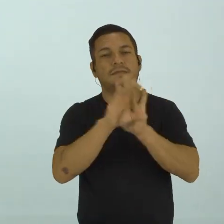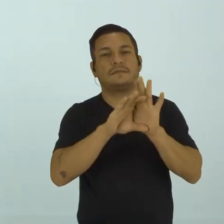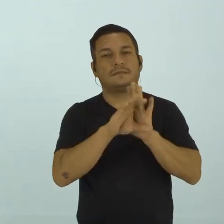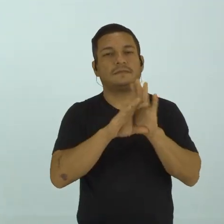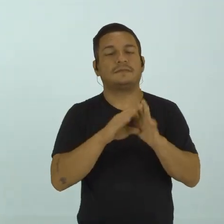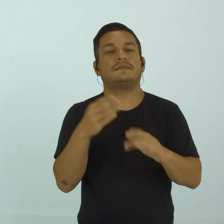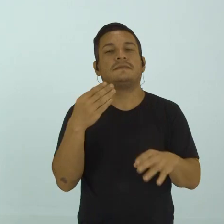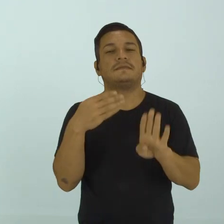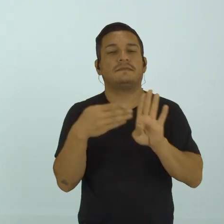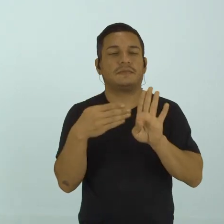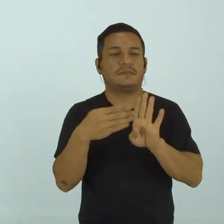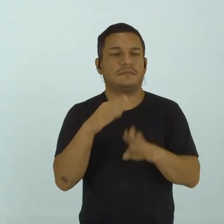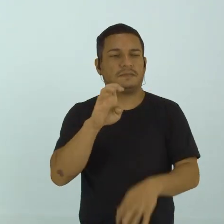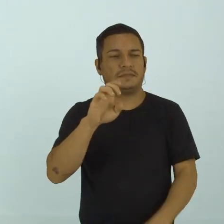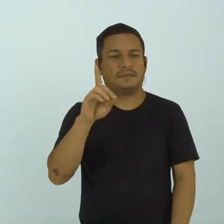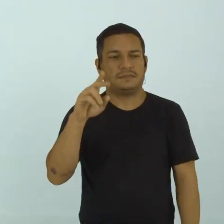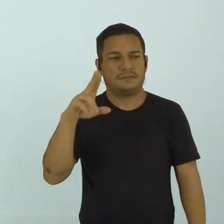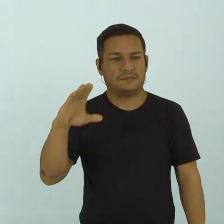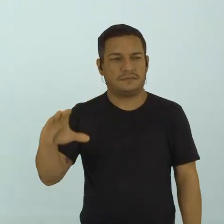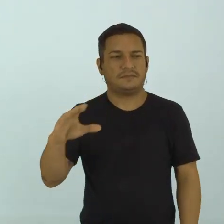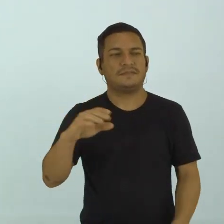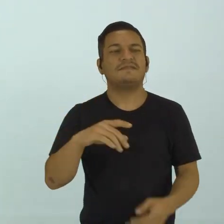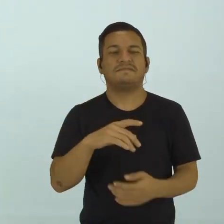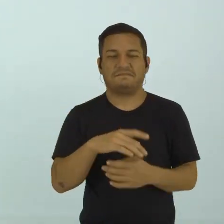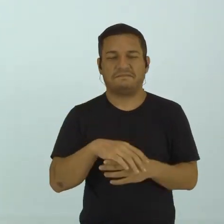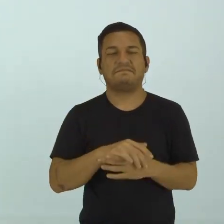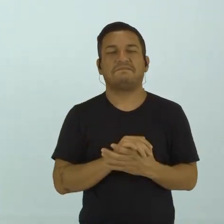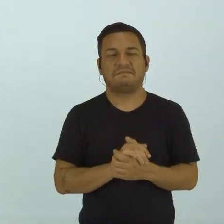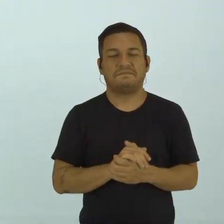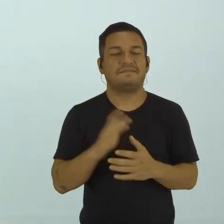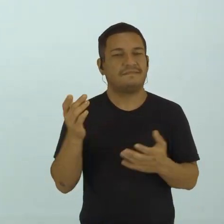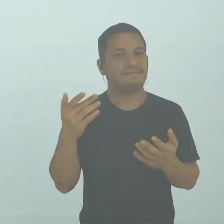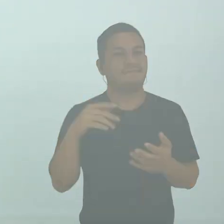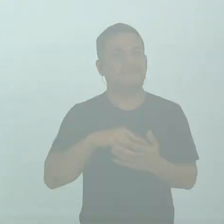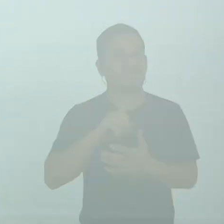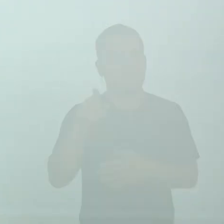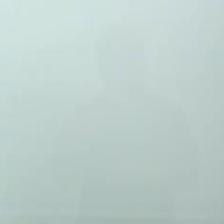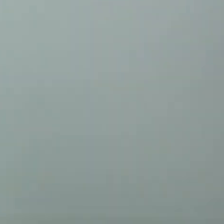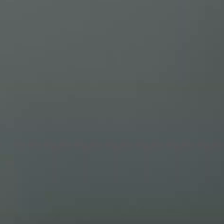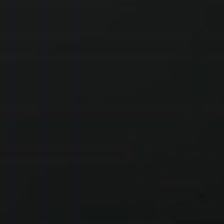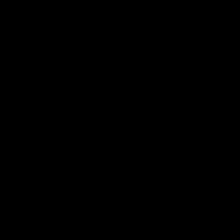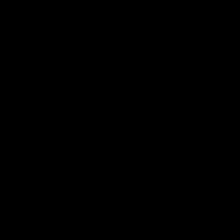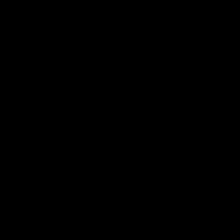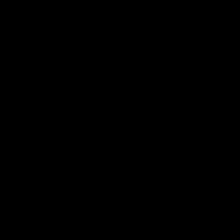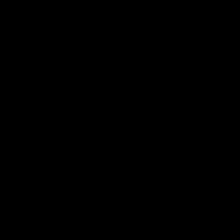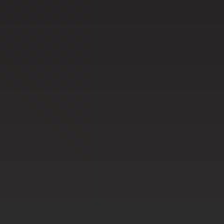Vai lá na plataforma, tem exercício para você fixar bem o conteúdo. E até a próxima, um grande abraço.